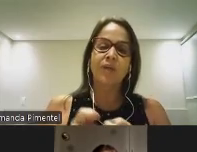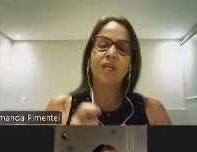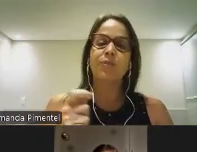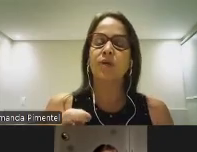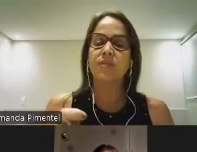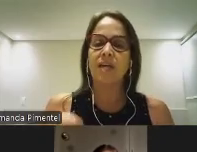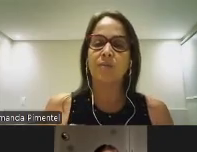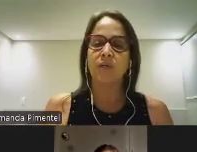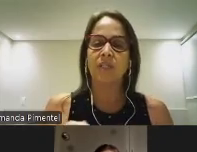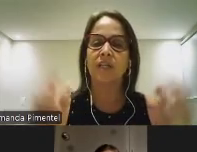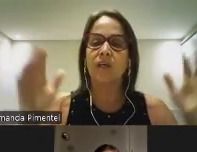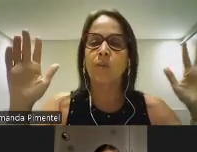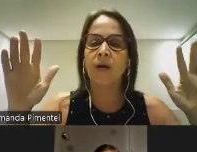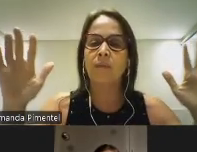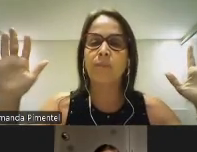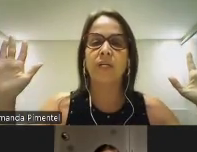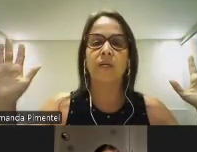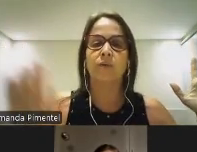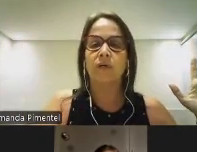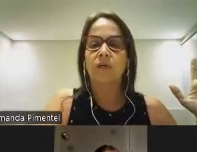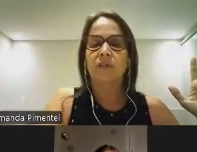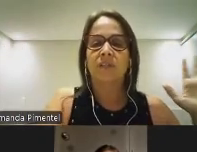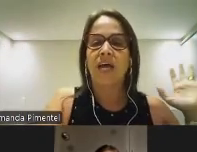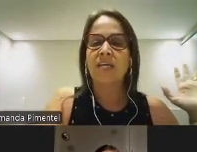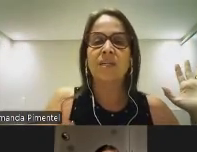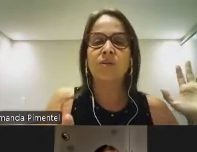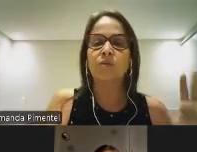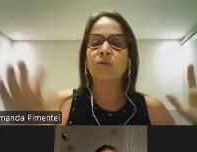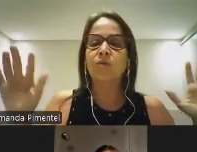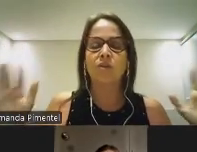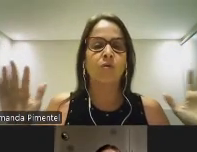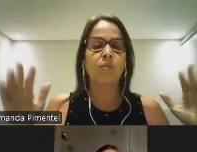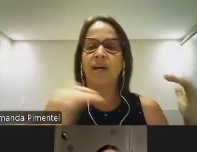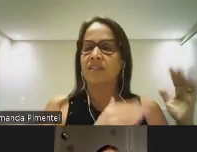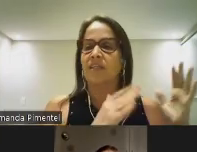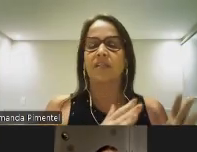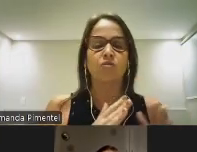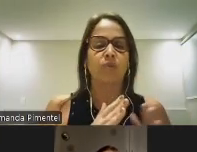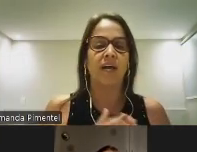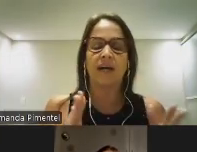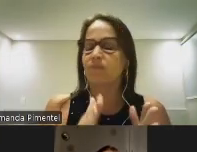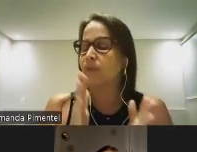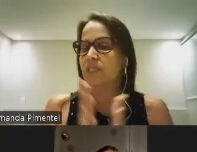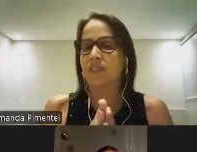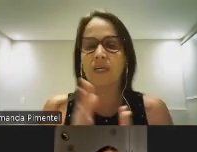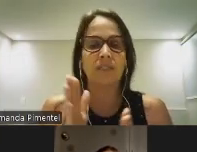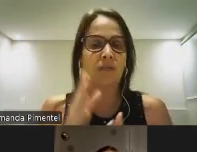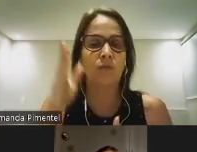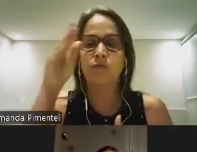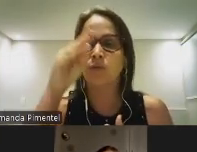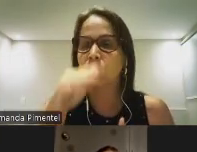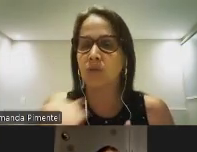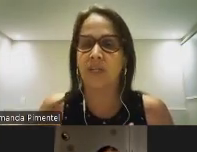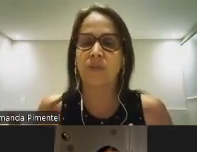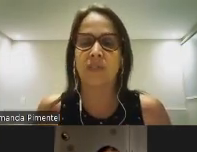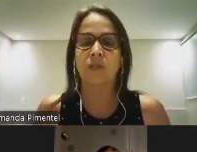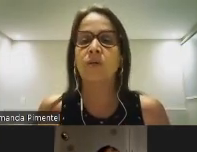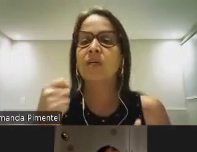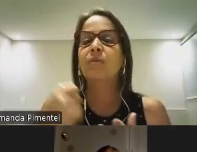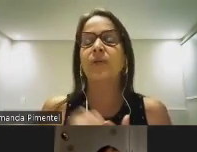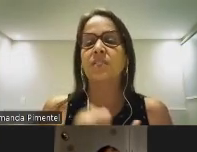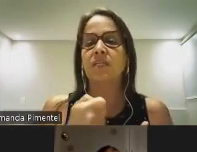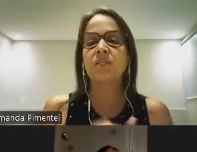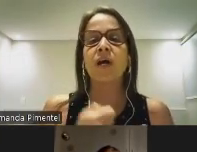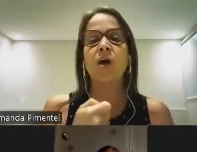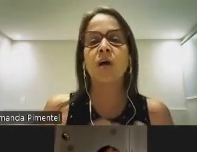ela termina porque o cérebro entende, opa, perigo. 10 segundos ou mais sem respirar, com fluxo